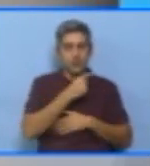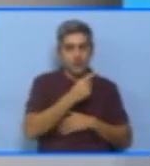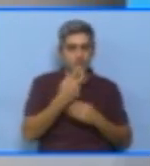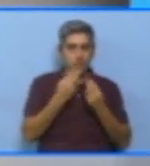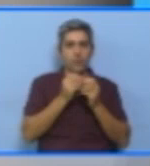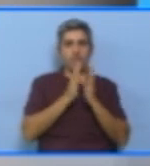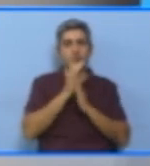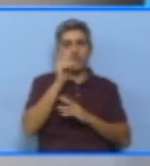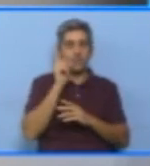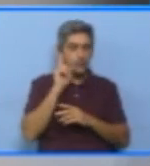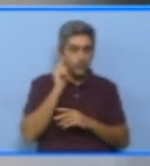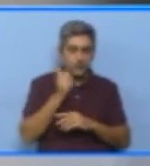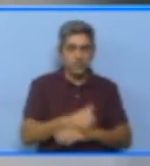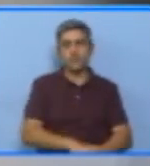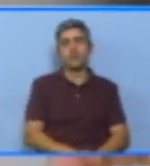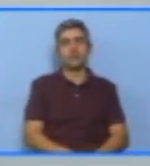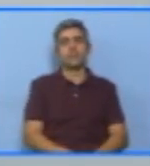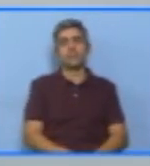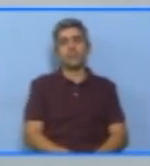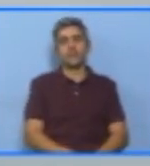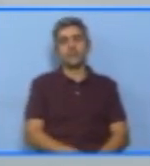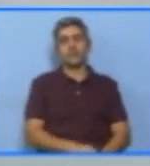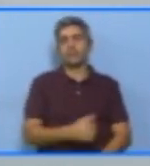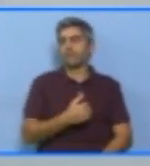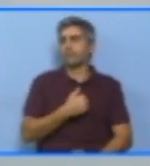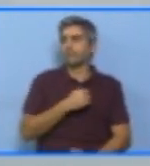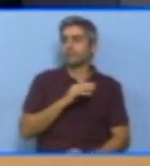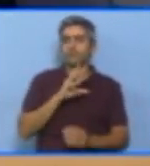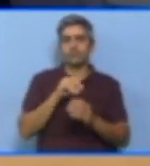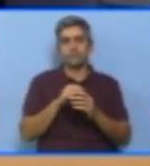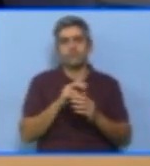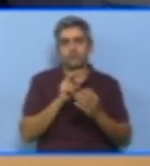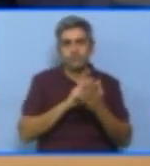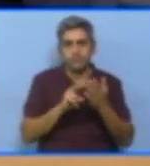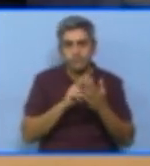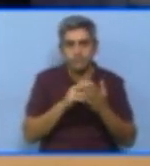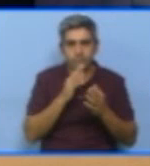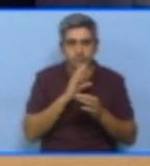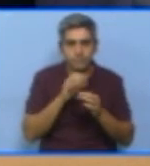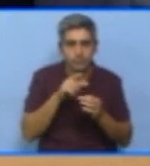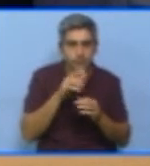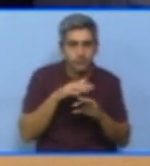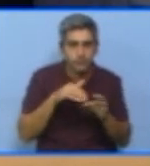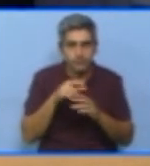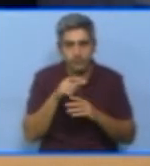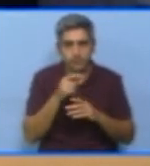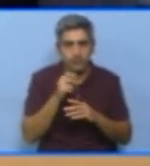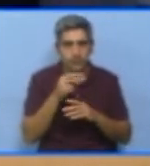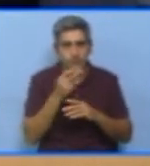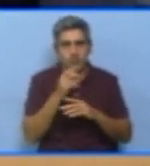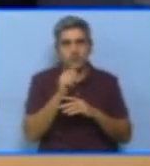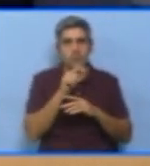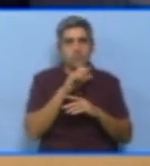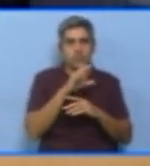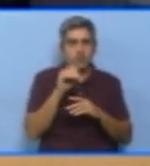Deus, que acho que é fundamental. Eu integraria desde já a bela leitura que fez o Padre João Lourenço do Evangelho